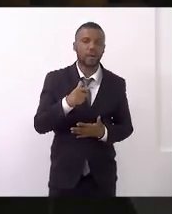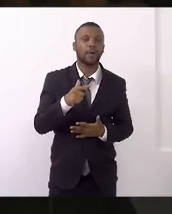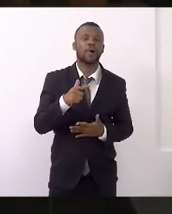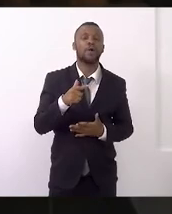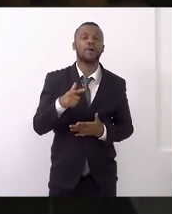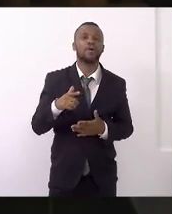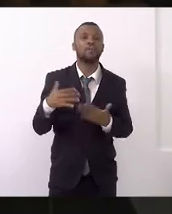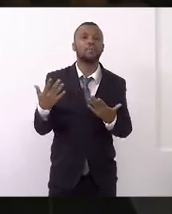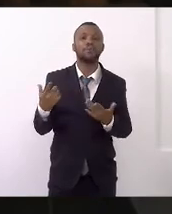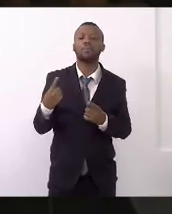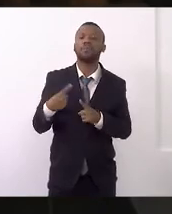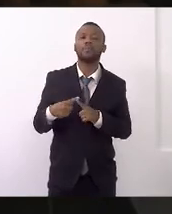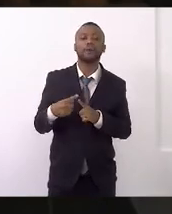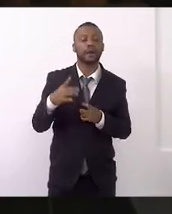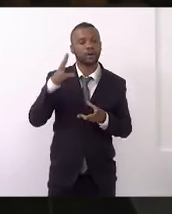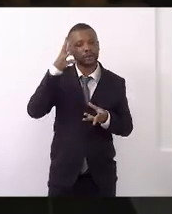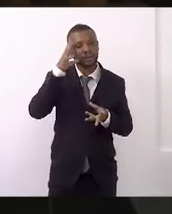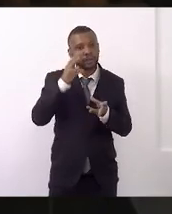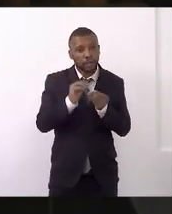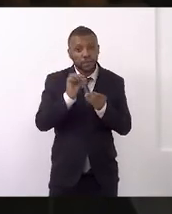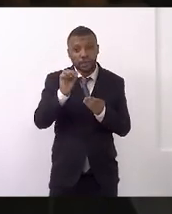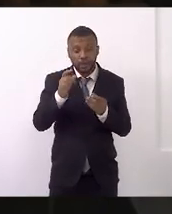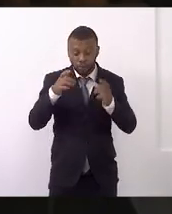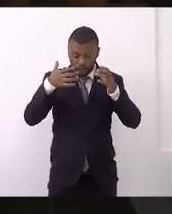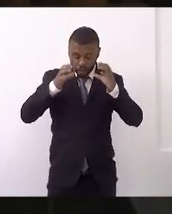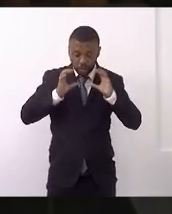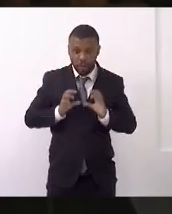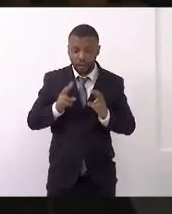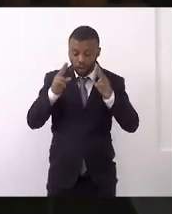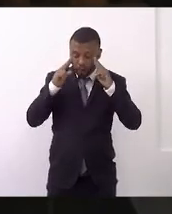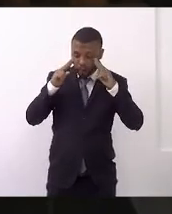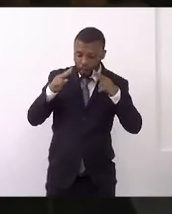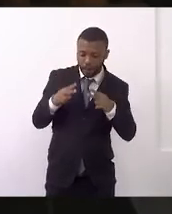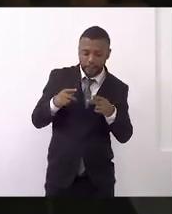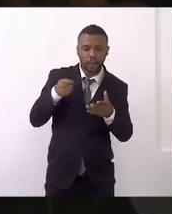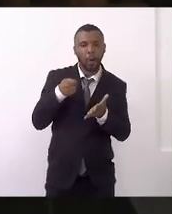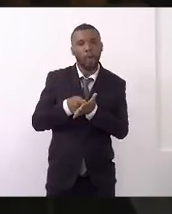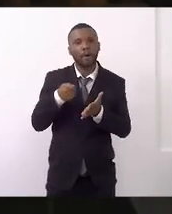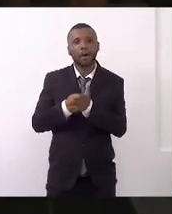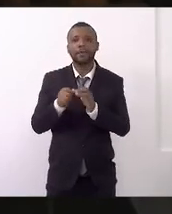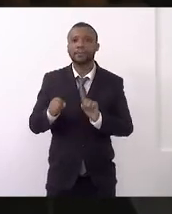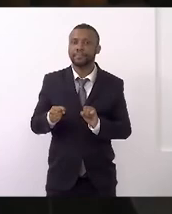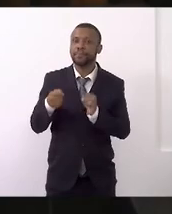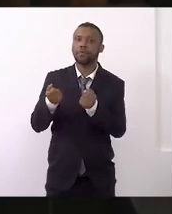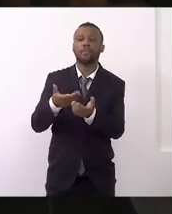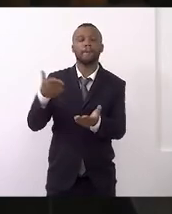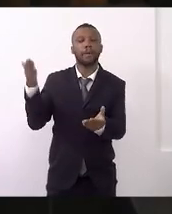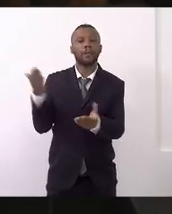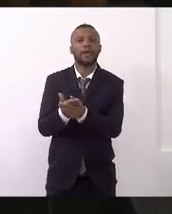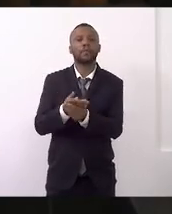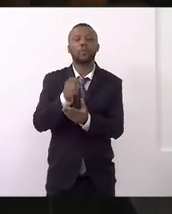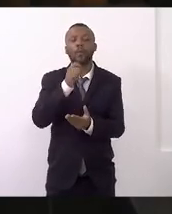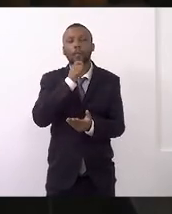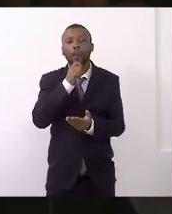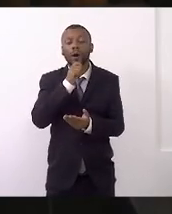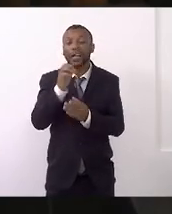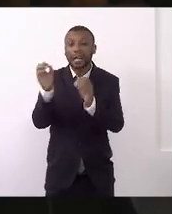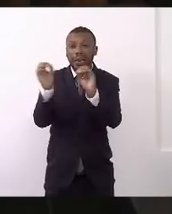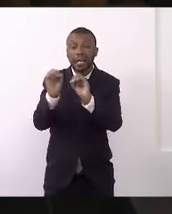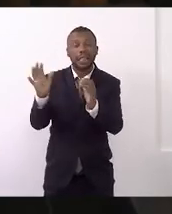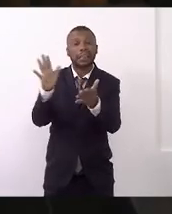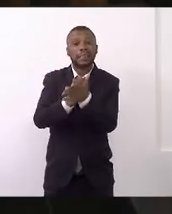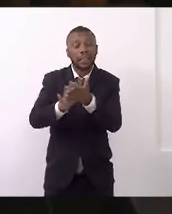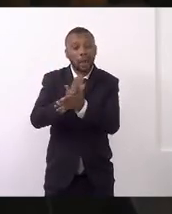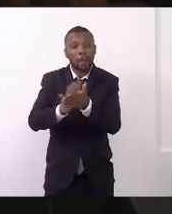quando o cidadão ele se vê obrigado a se defender de um processo sem qualquer lastro probatório, isso